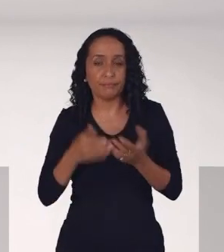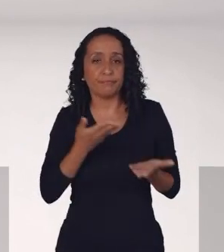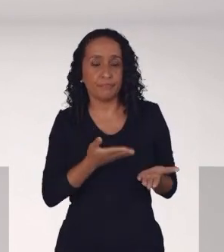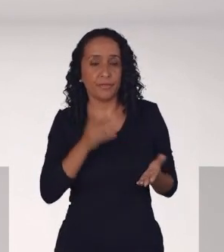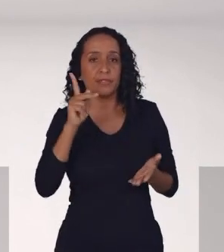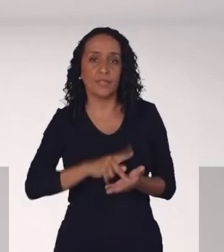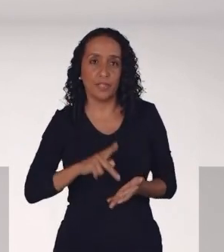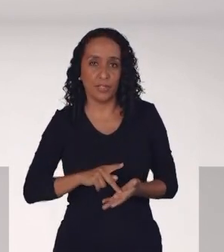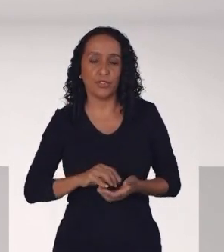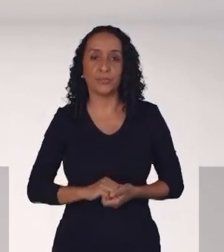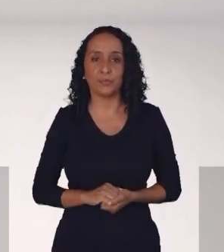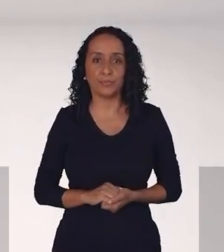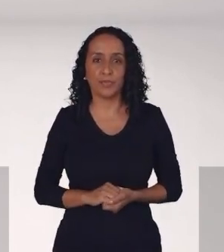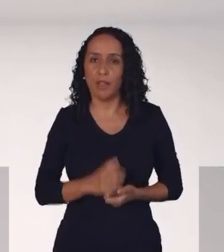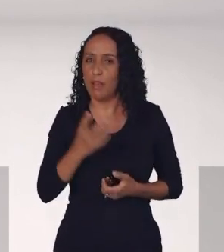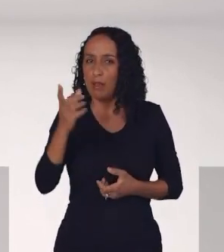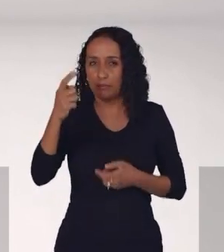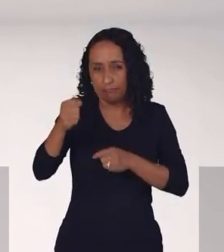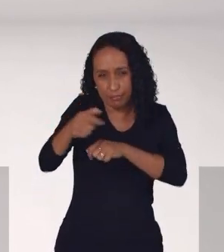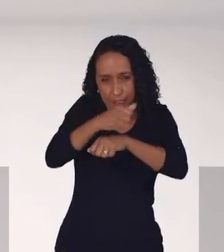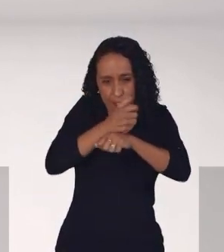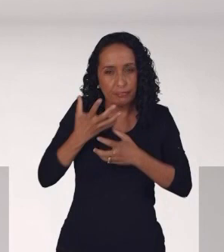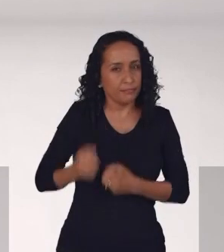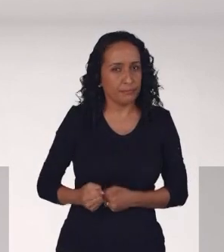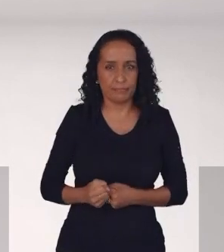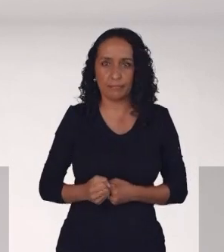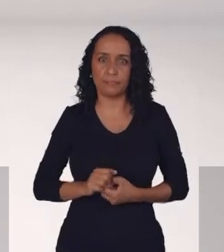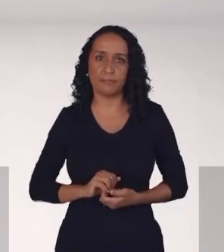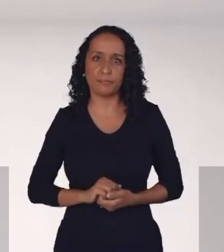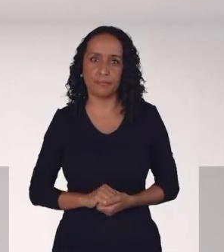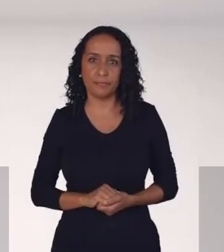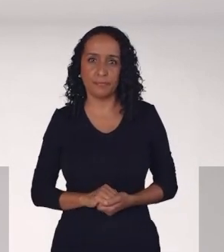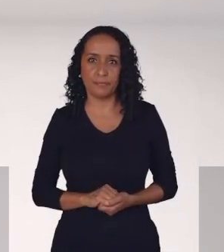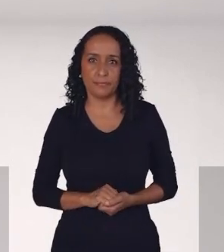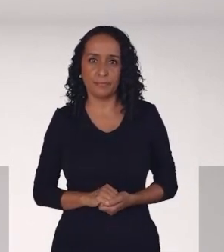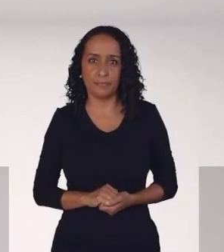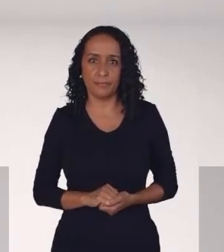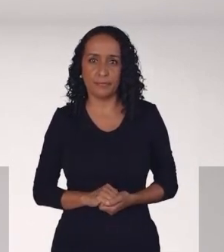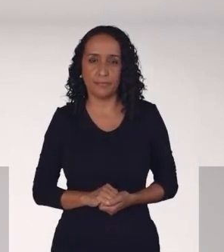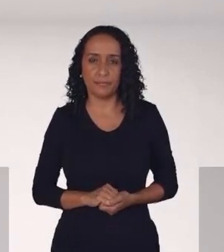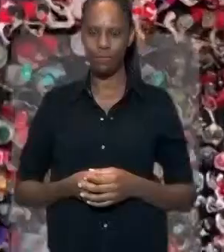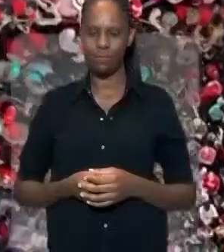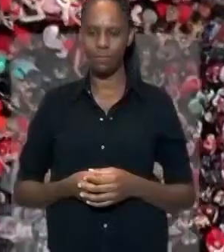José, entre outros. Essa é a verdade. Não se deixe enganar.